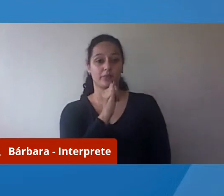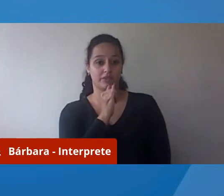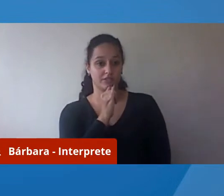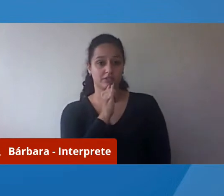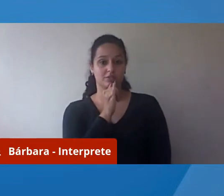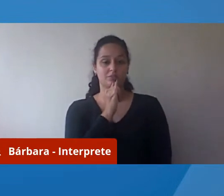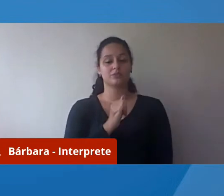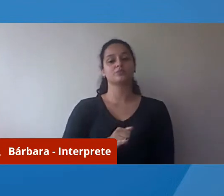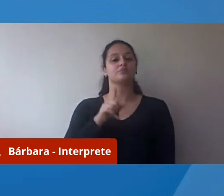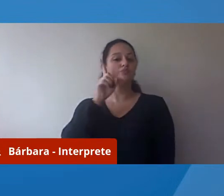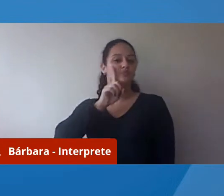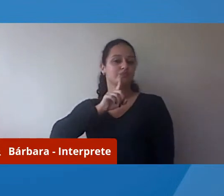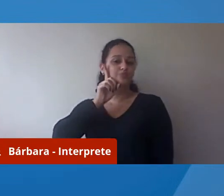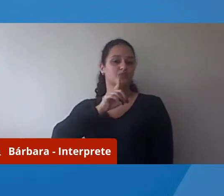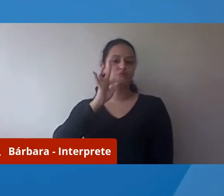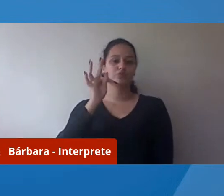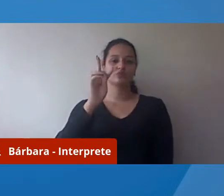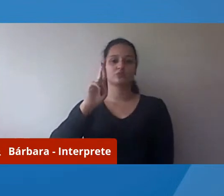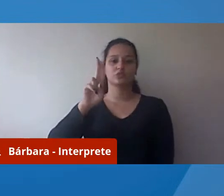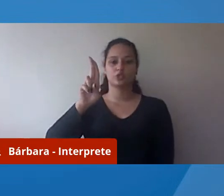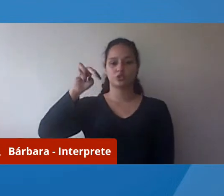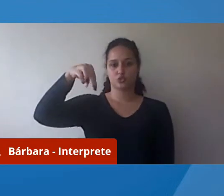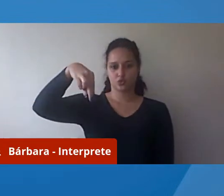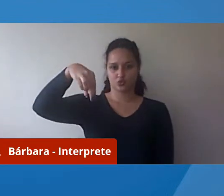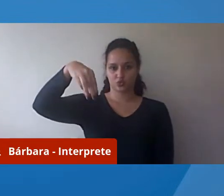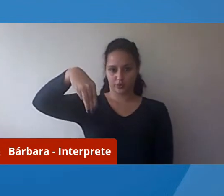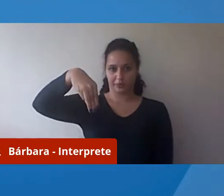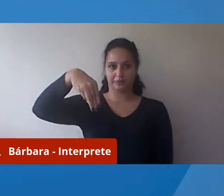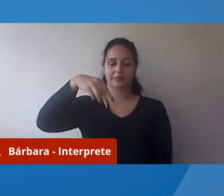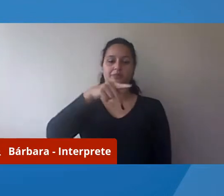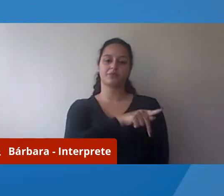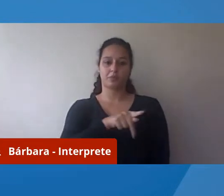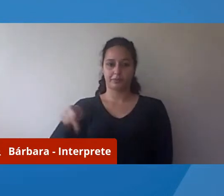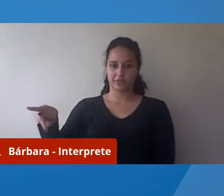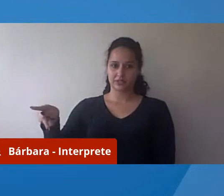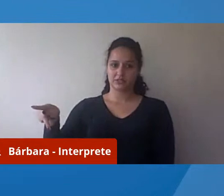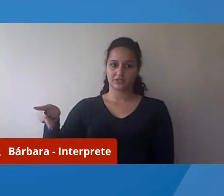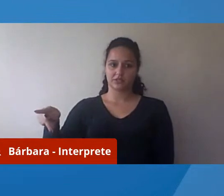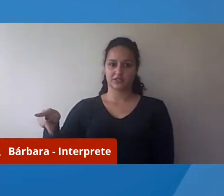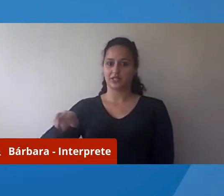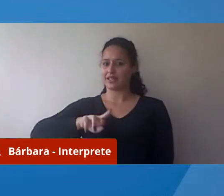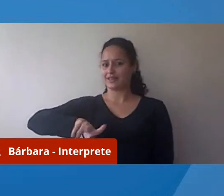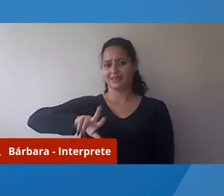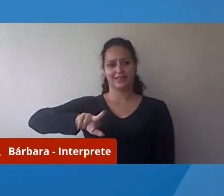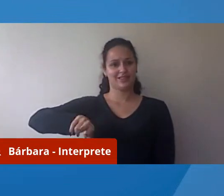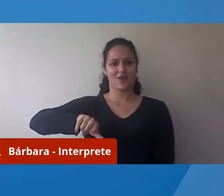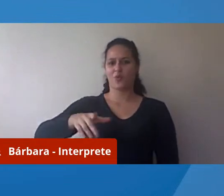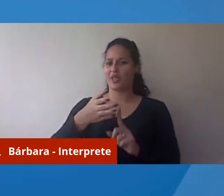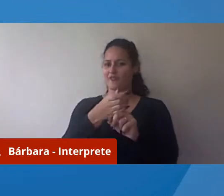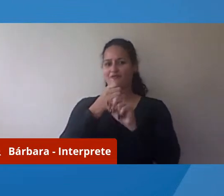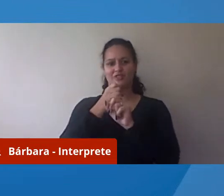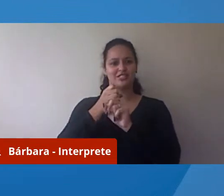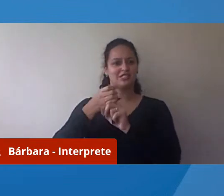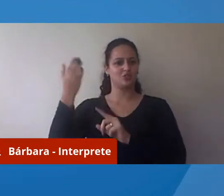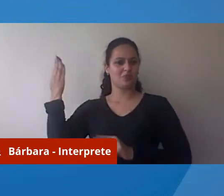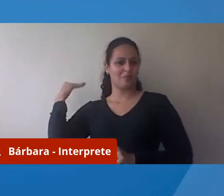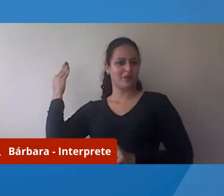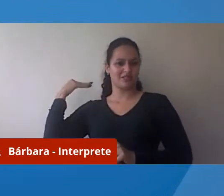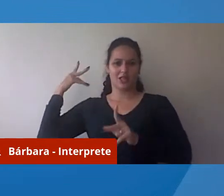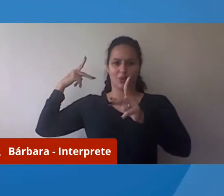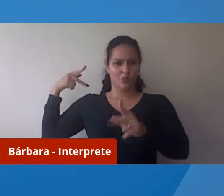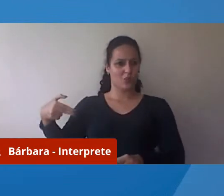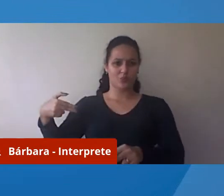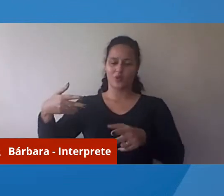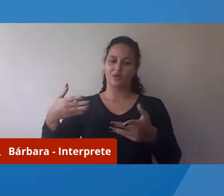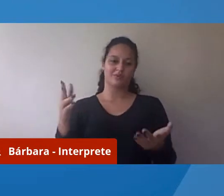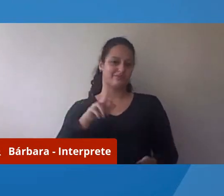Trump não é oriundo de um velho partido fascista americano que existiu nos